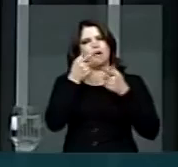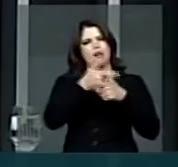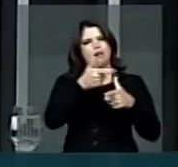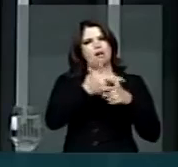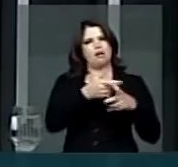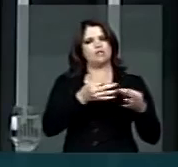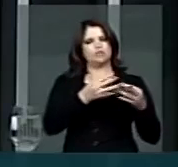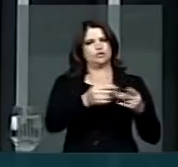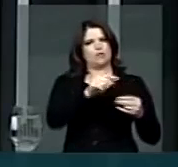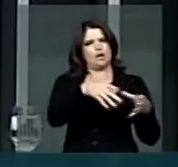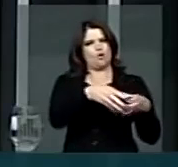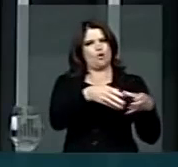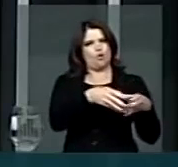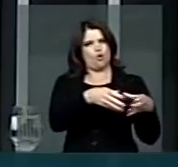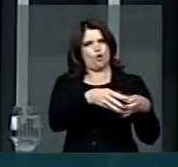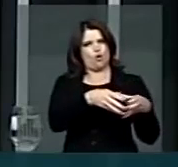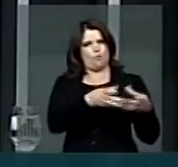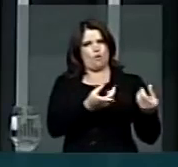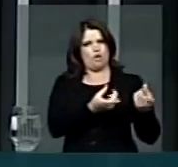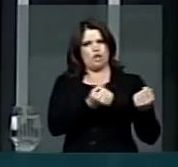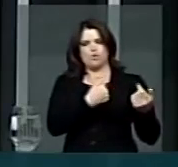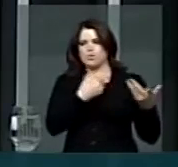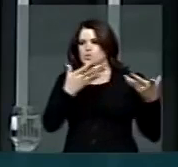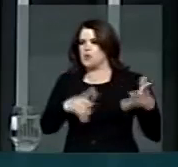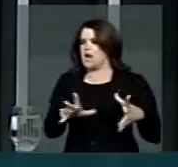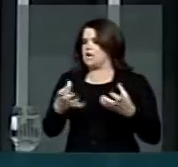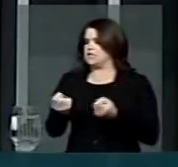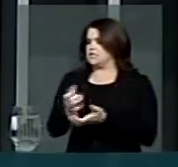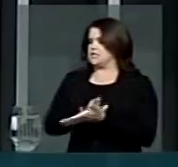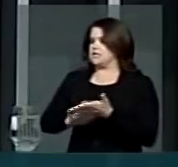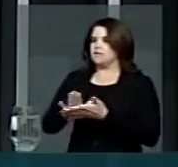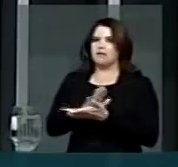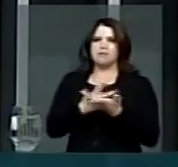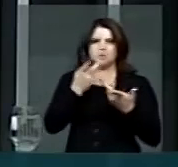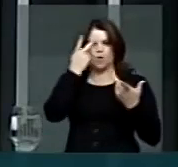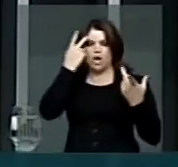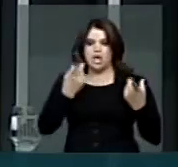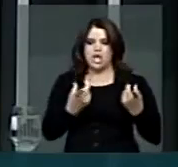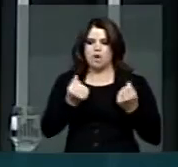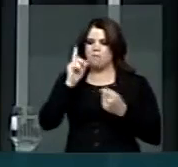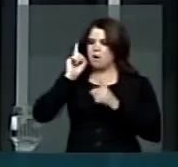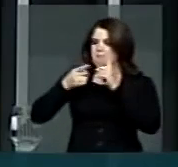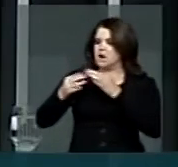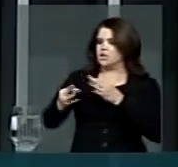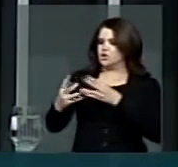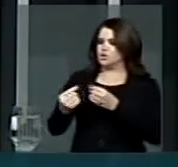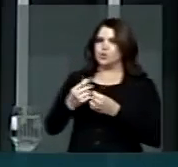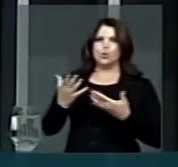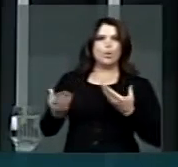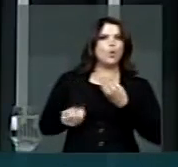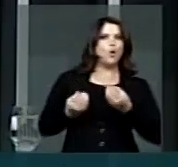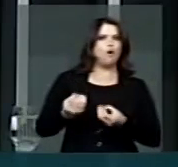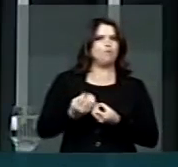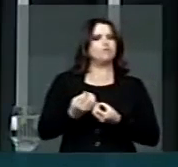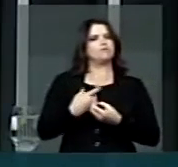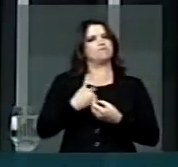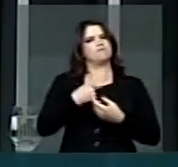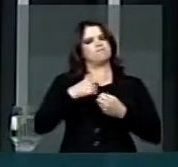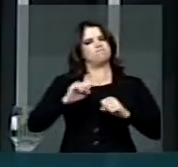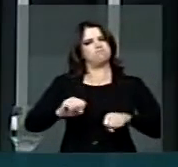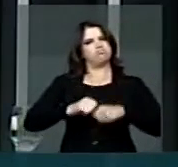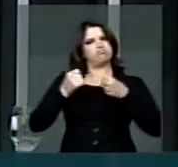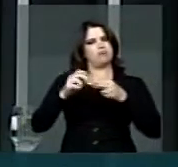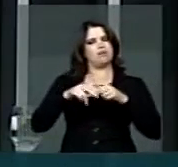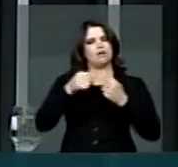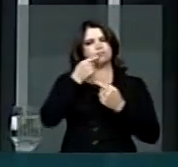capital financeiro provocam resistências dos grupos que exercem o poder sem grandes restrições, até bem pouco